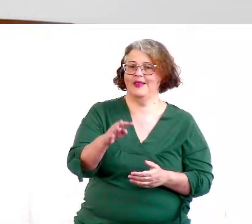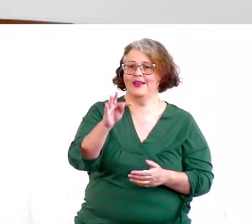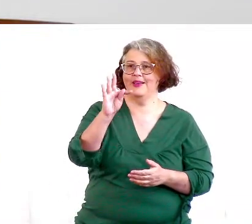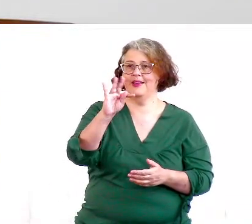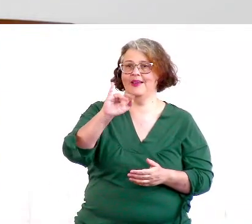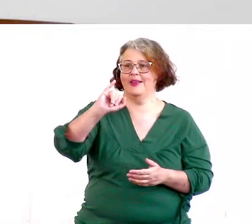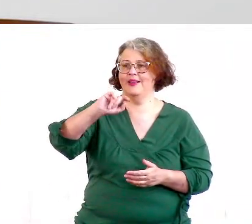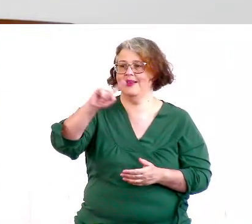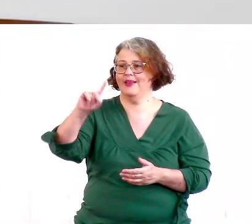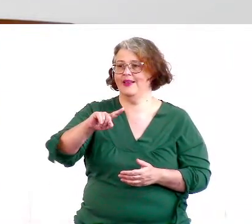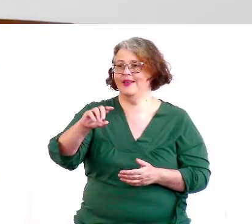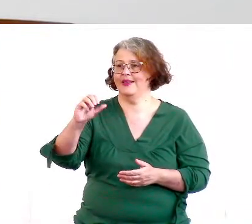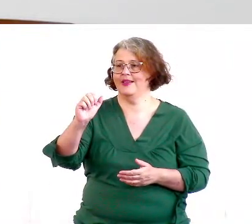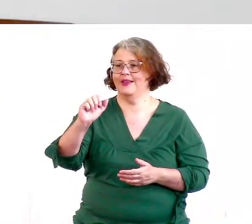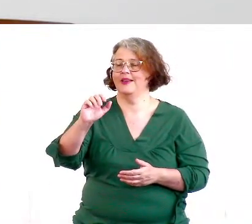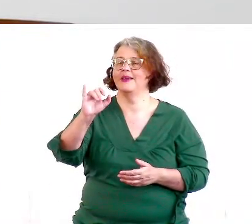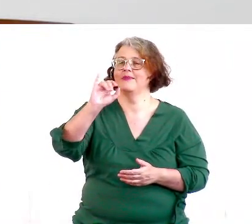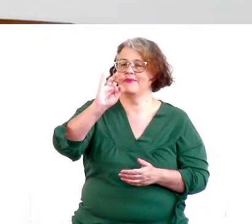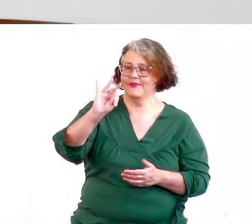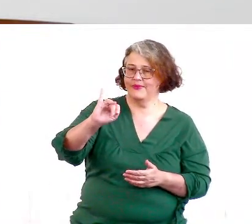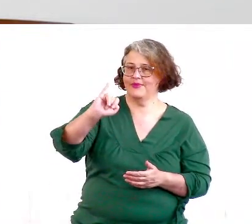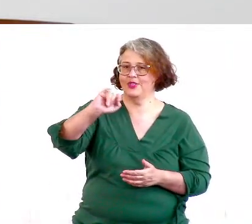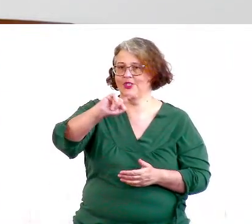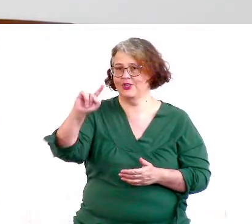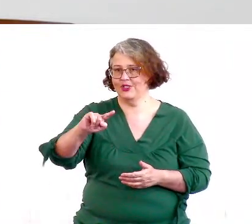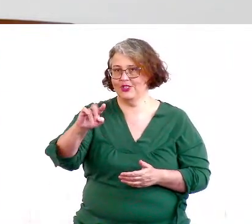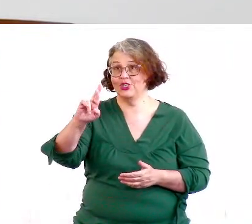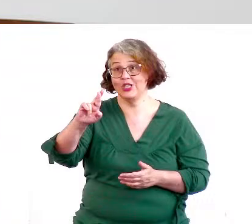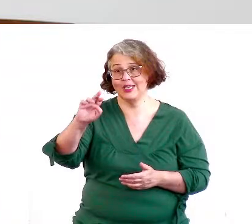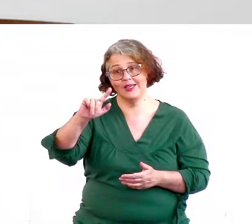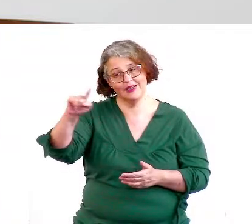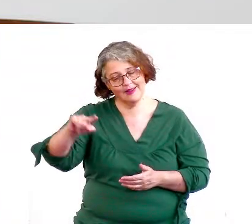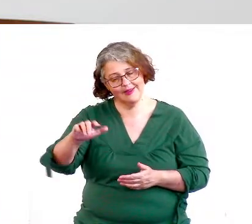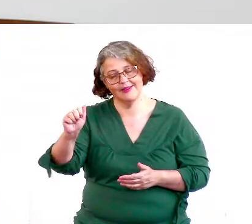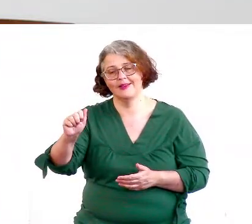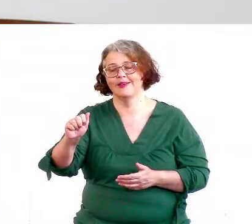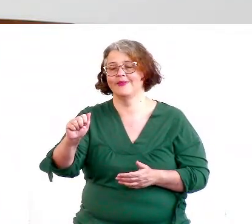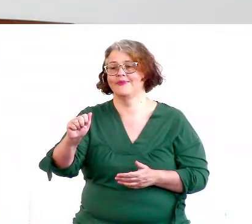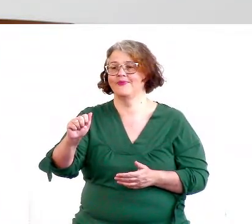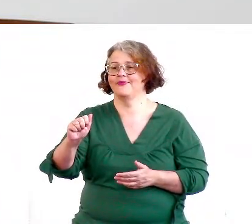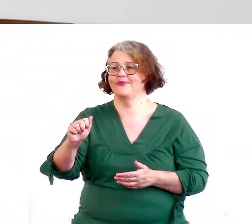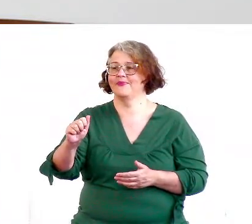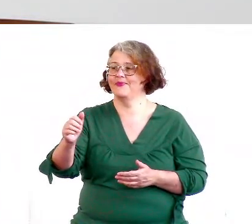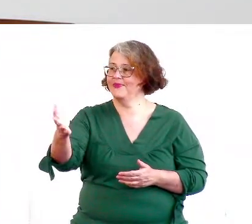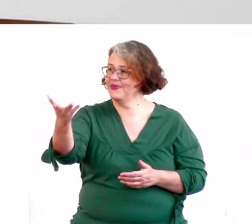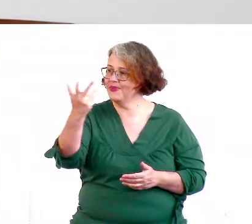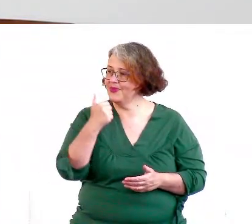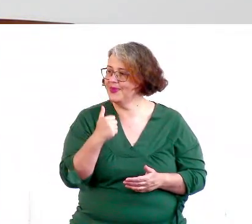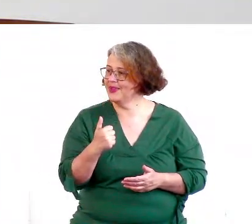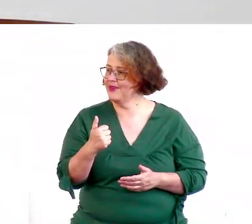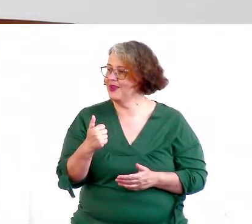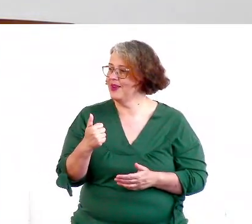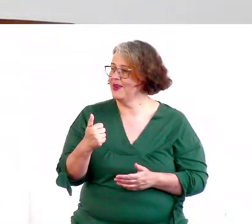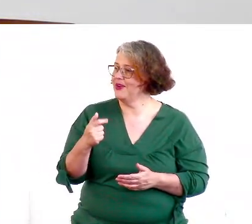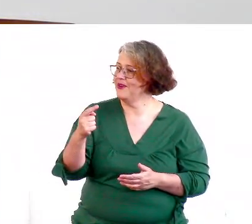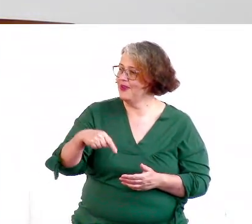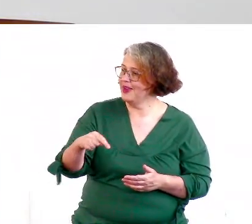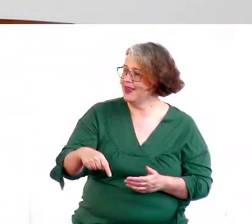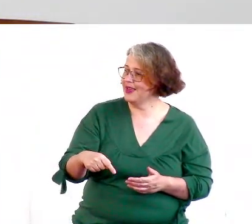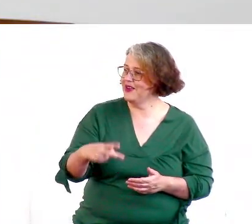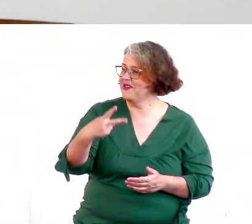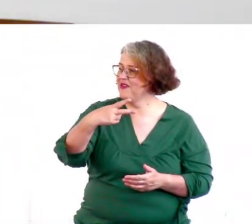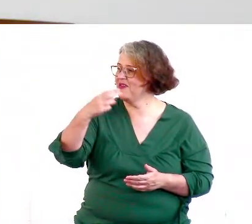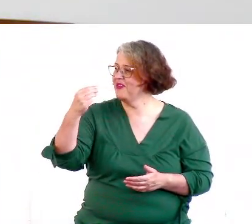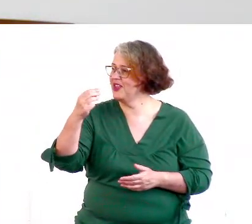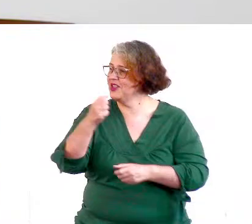e a Alessandra. Acertei? A Tirza já esteve aqui há 20 anos atrás, é isso mesmo? É isso mesmo, aqui